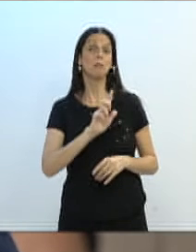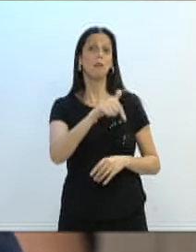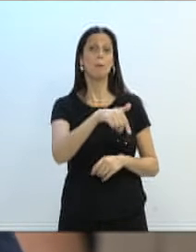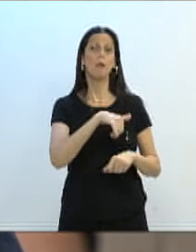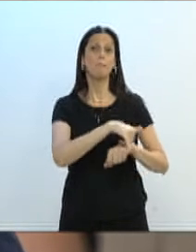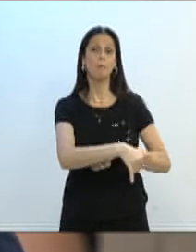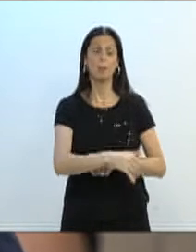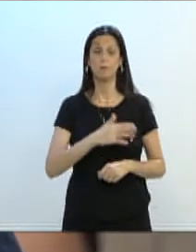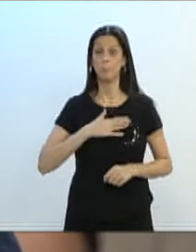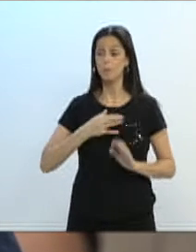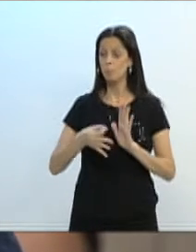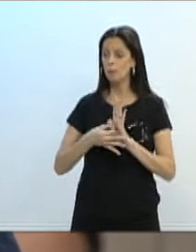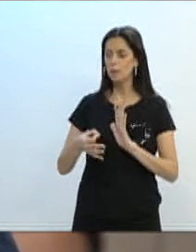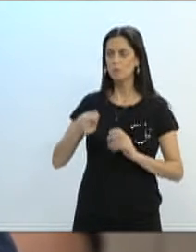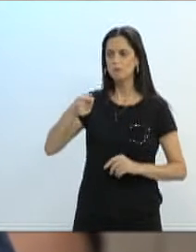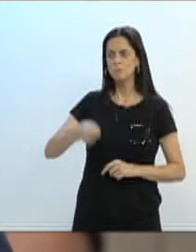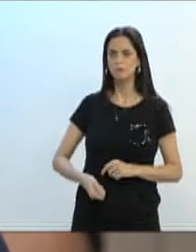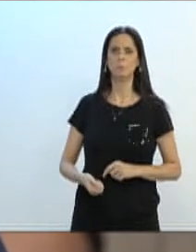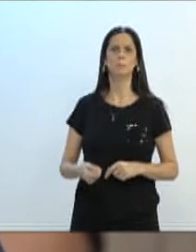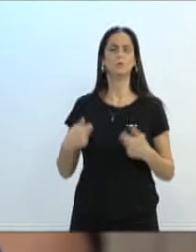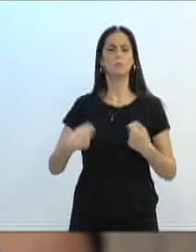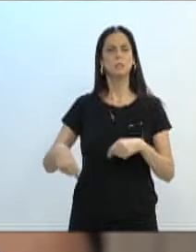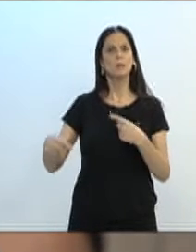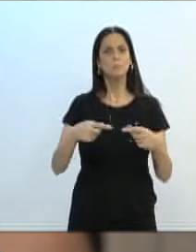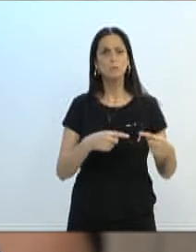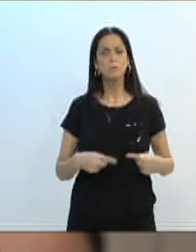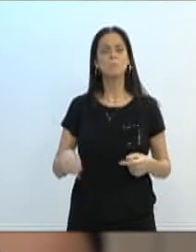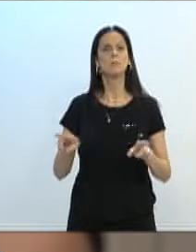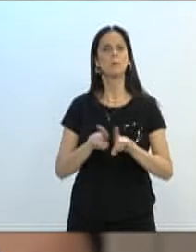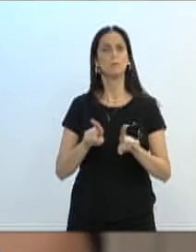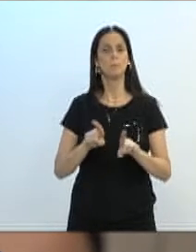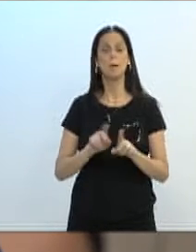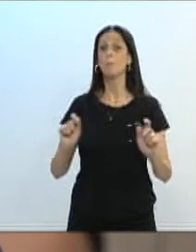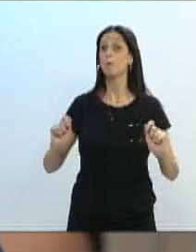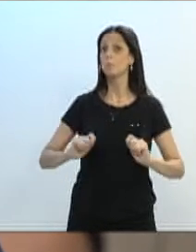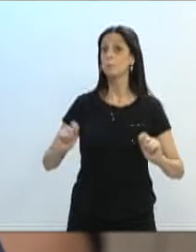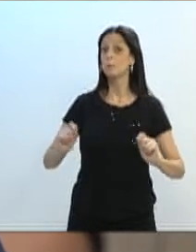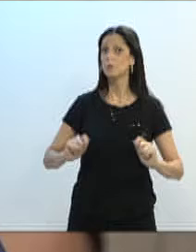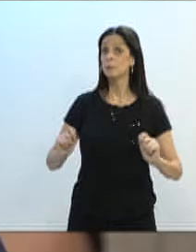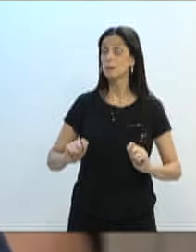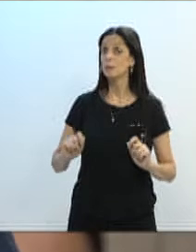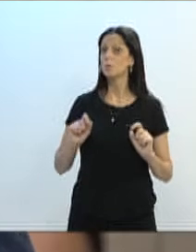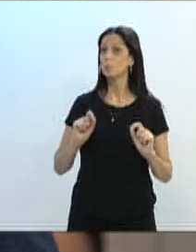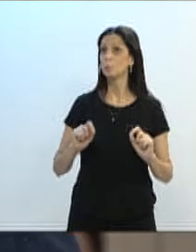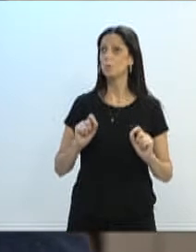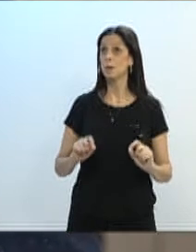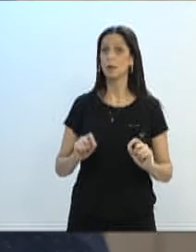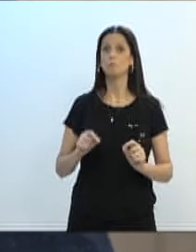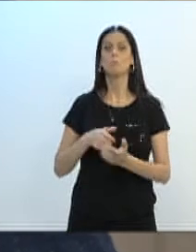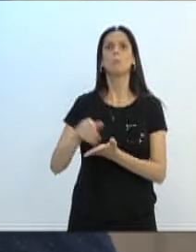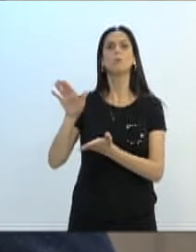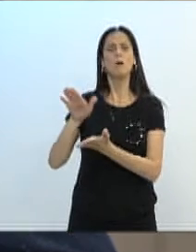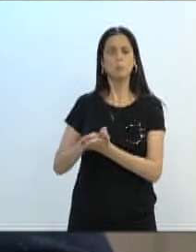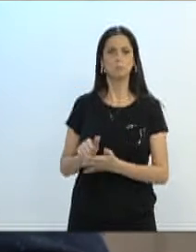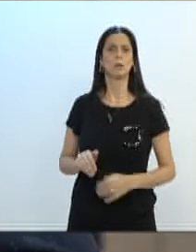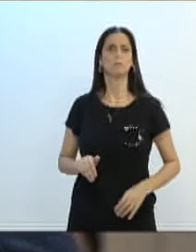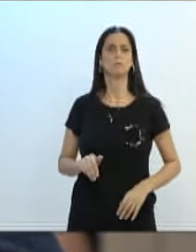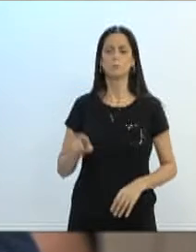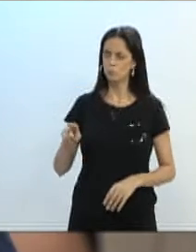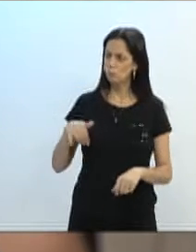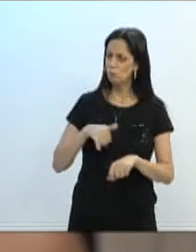isso, entendo que a gente deveria discutir, inclusive, a possibilidade de aplicar uma multa para quem falta